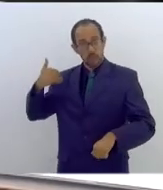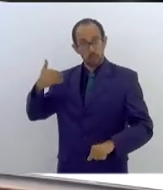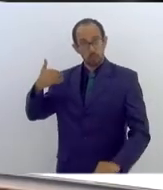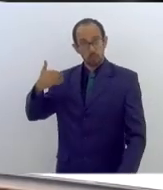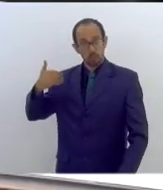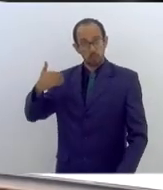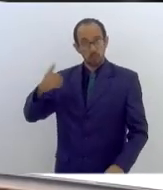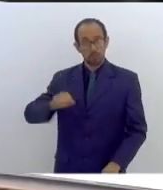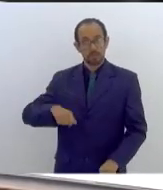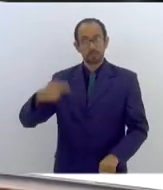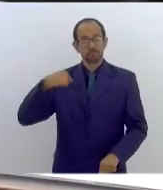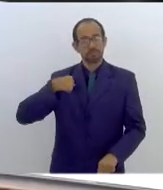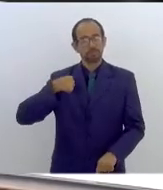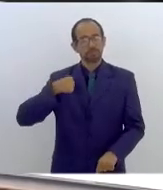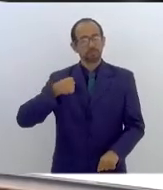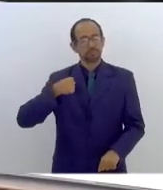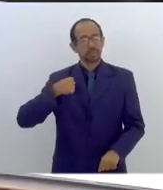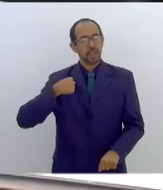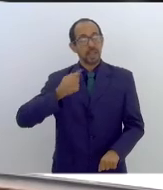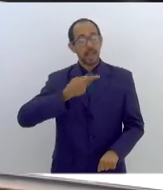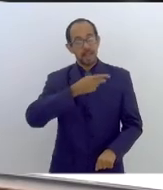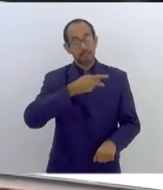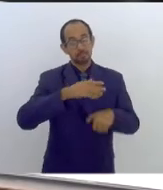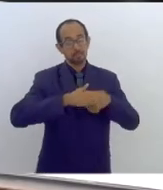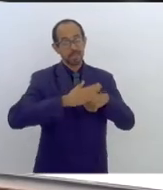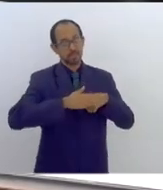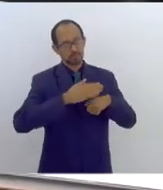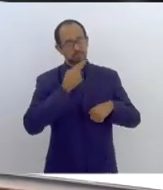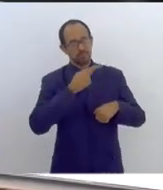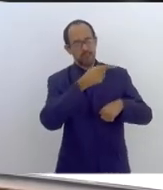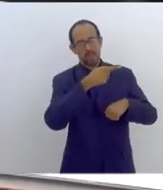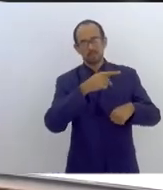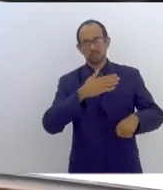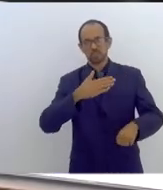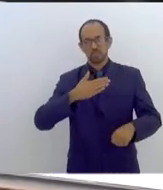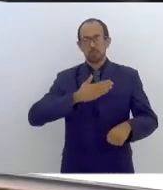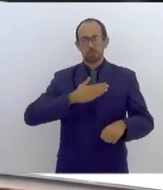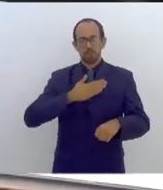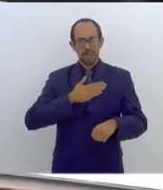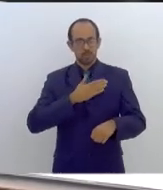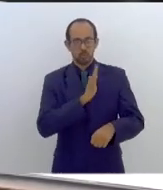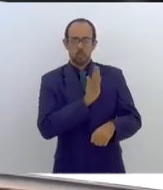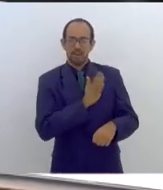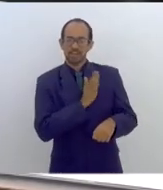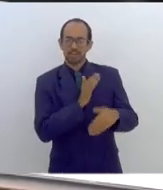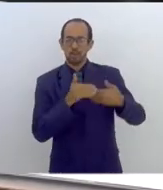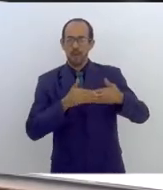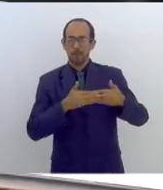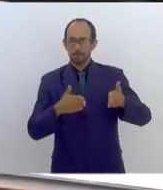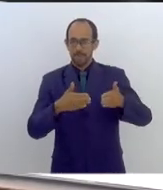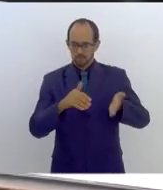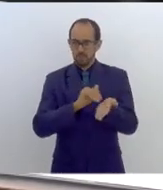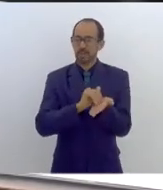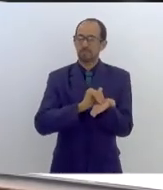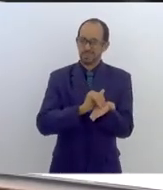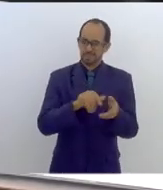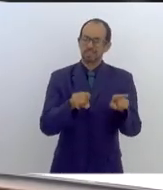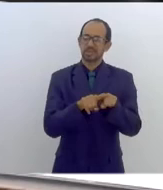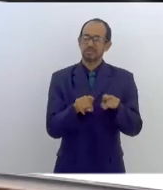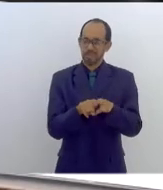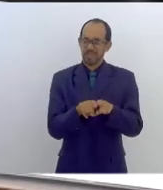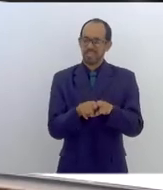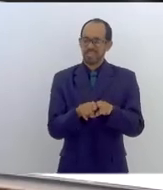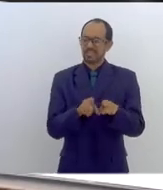ele Como disse tinha o peito e o gabinete o coração aberto e sempre foi